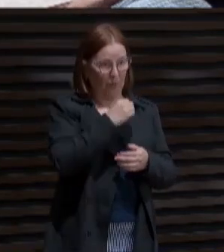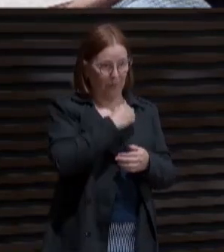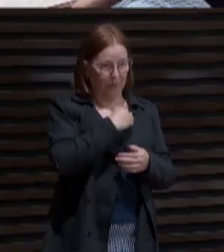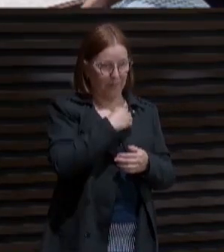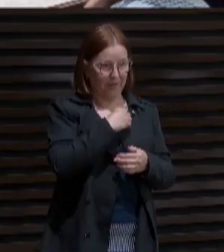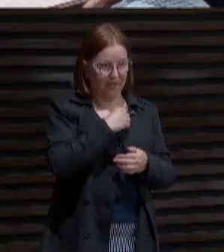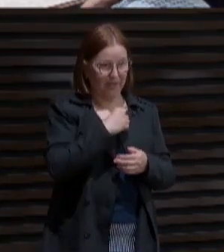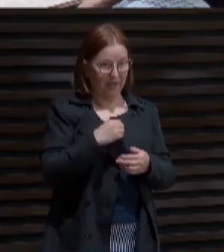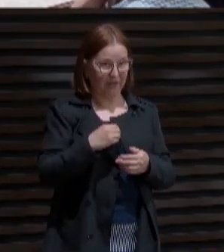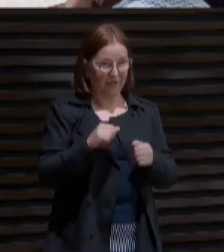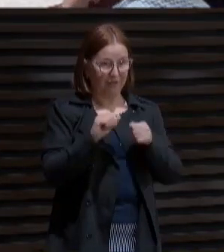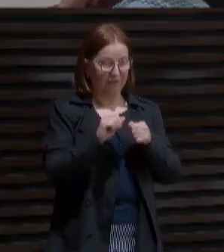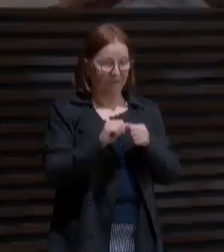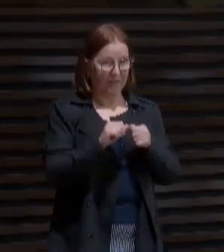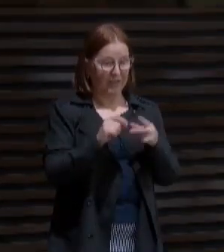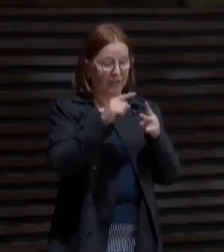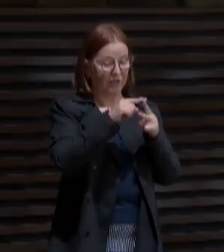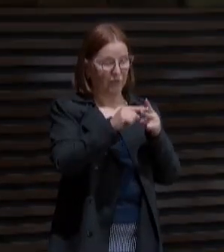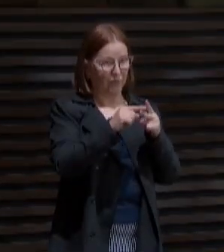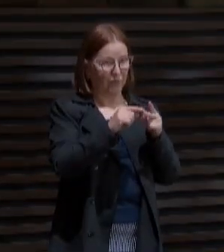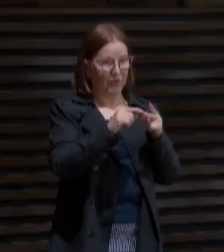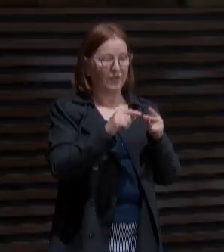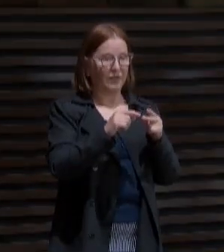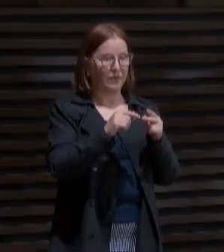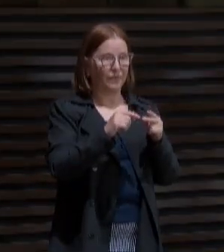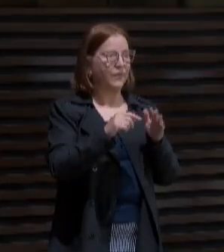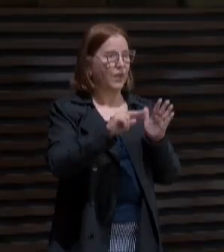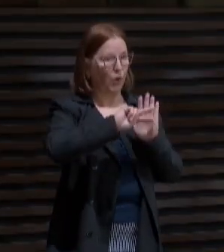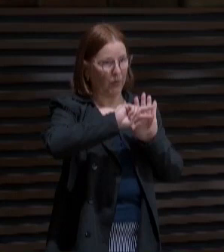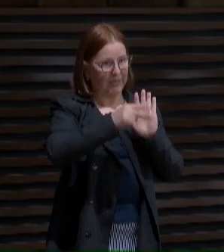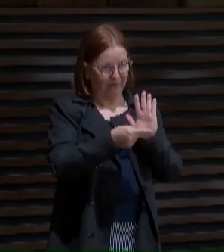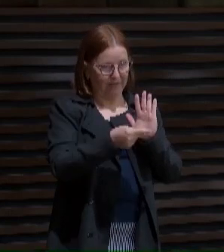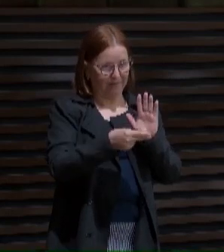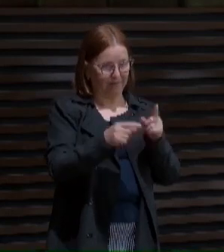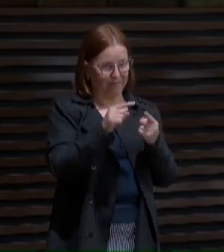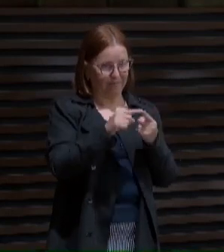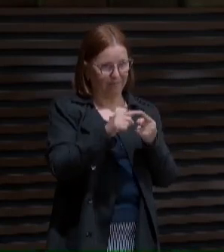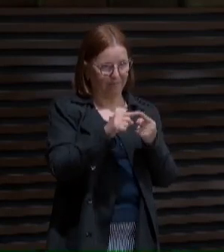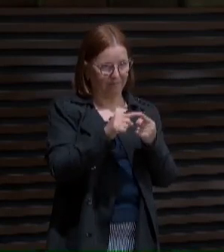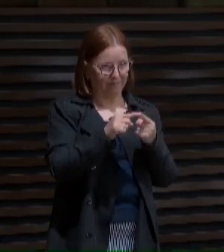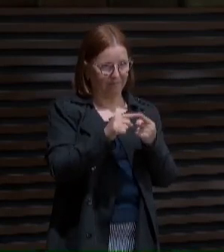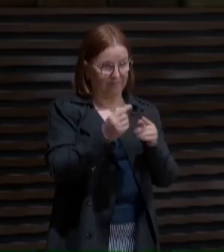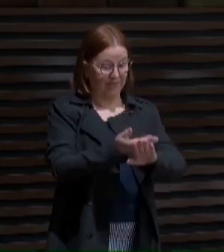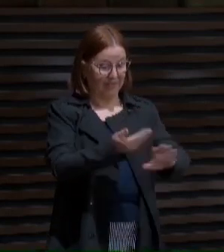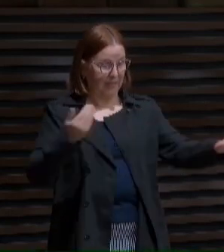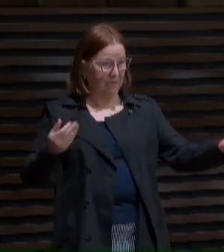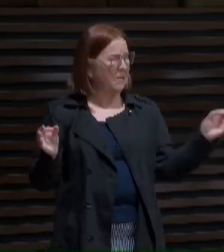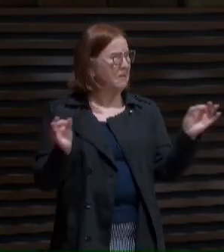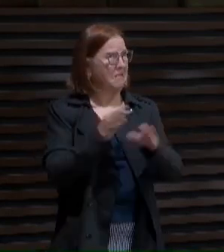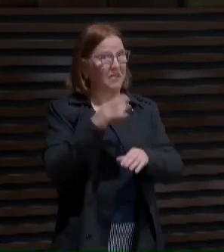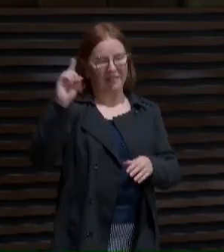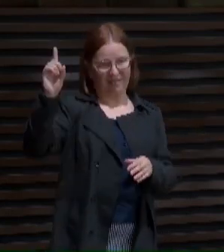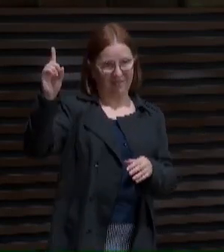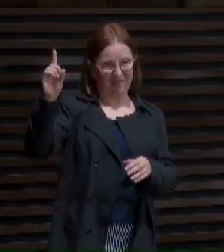espirituais desastrosas. O que ele produz? Uma alienação total de Deus e a